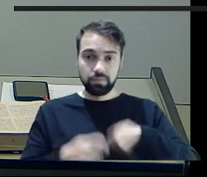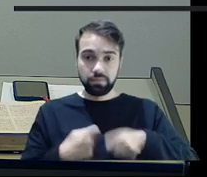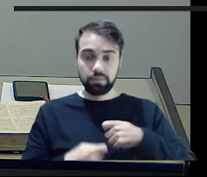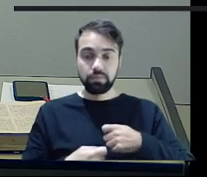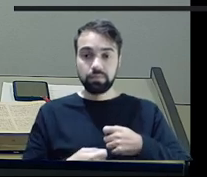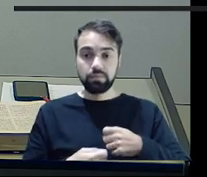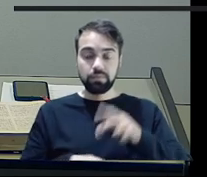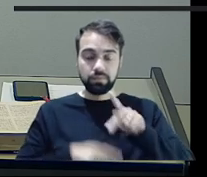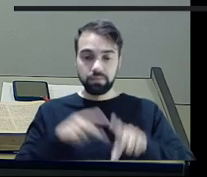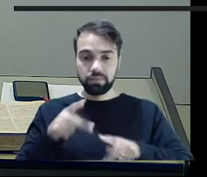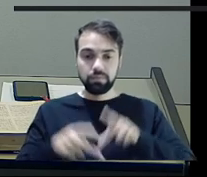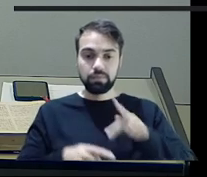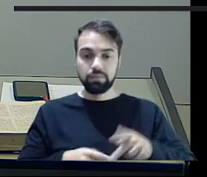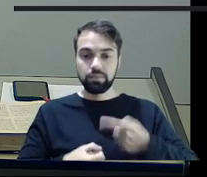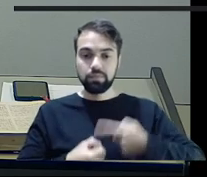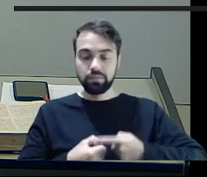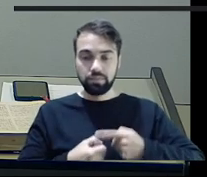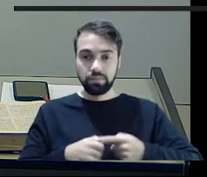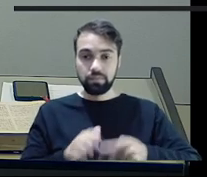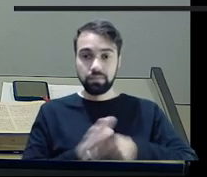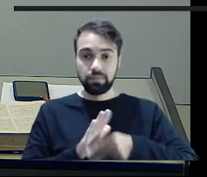e da outra providência.